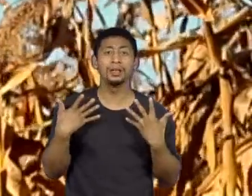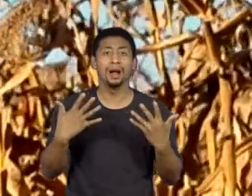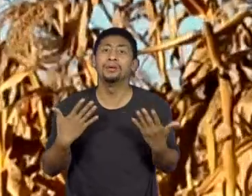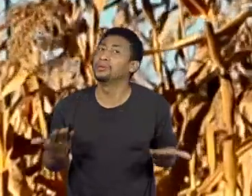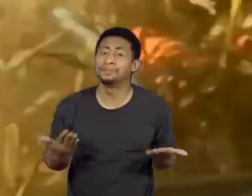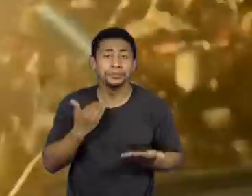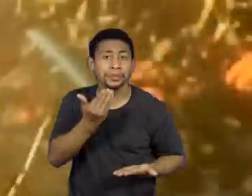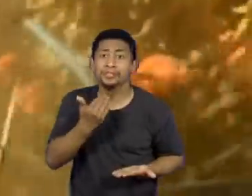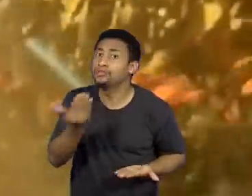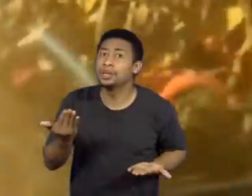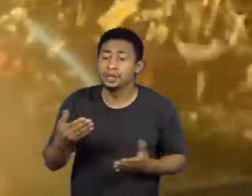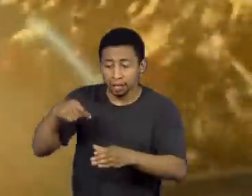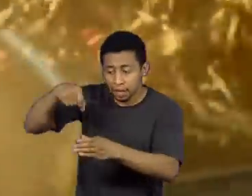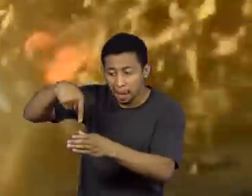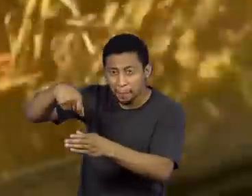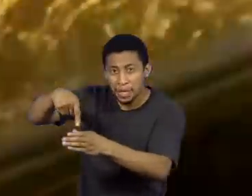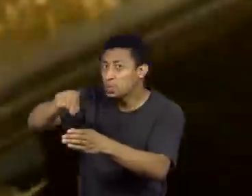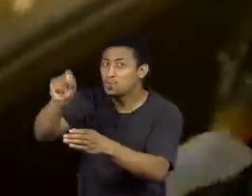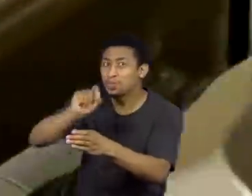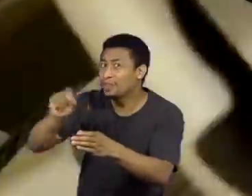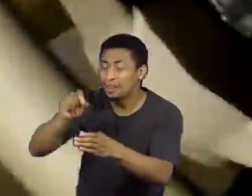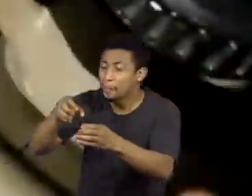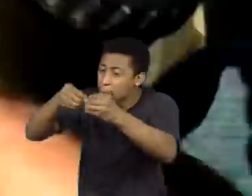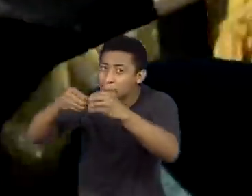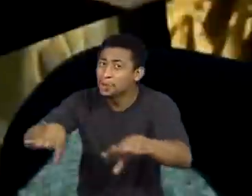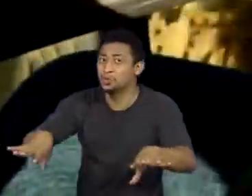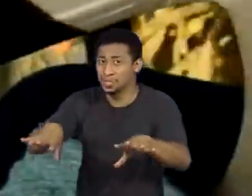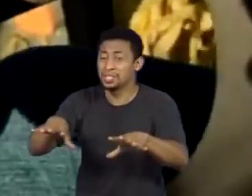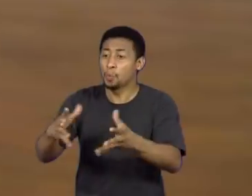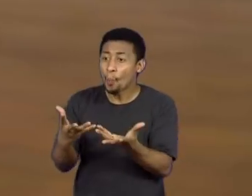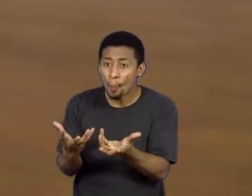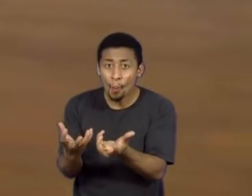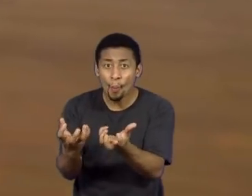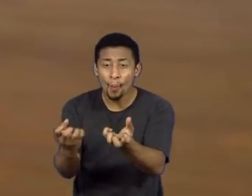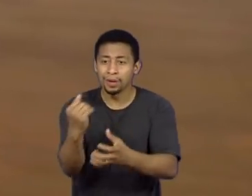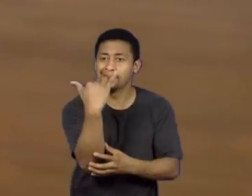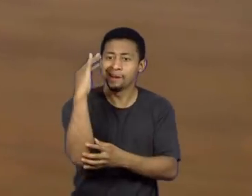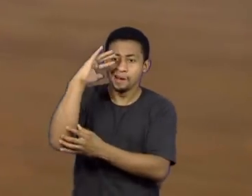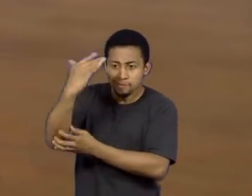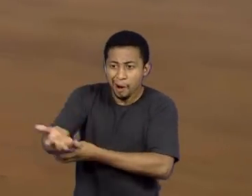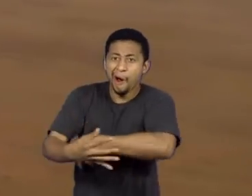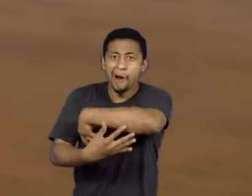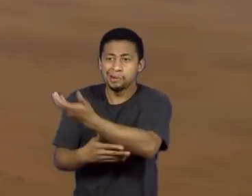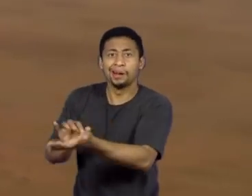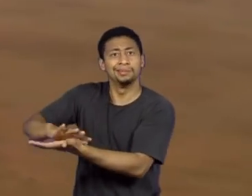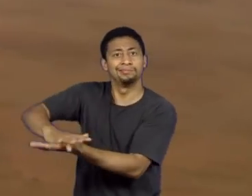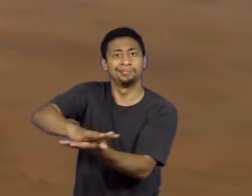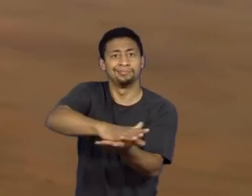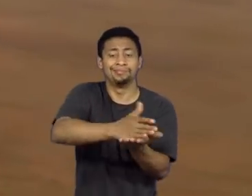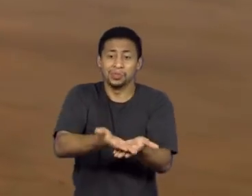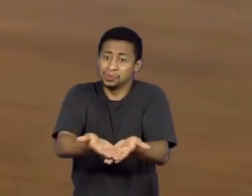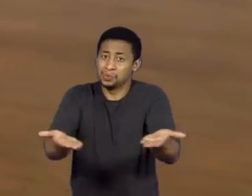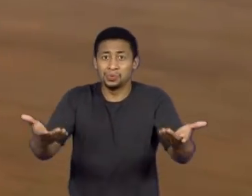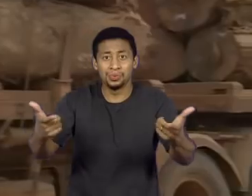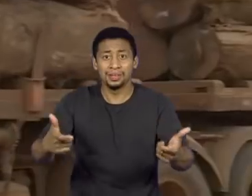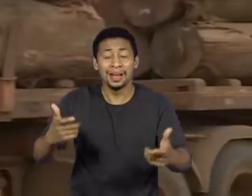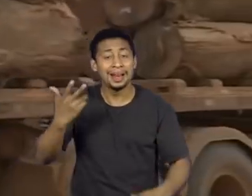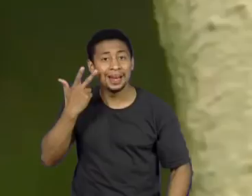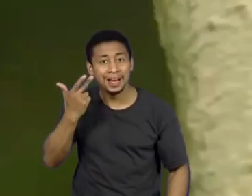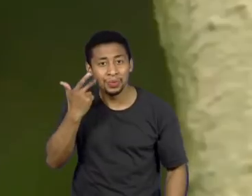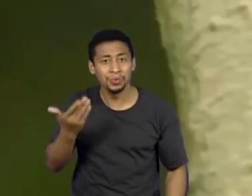Então, na verdade, nós estamos plantando seca, desmatando florestas, né? Desmatando áreas